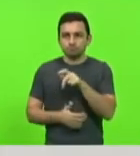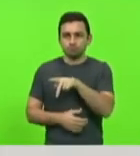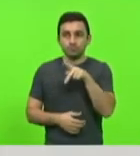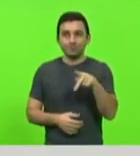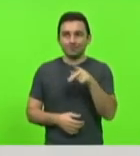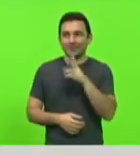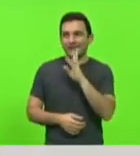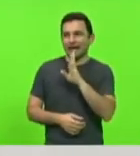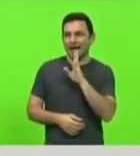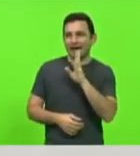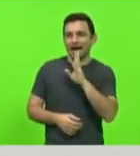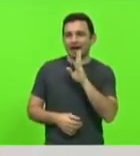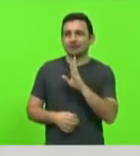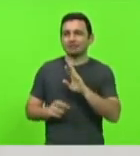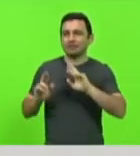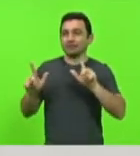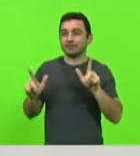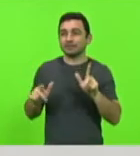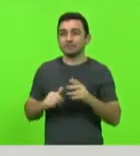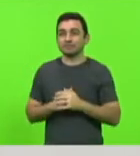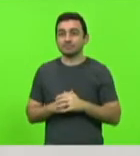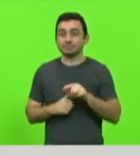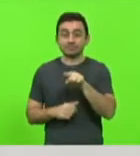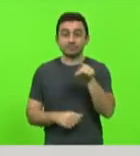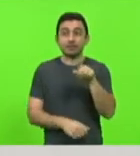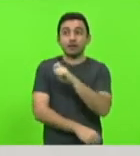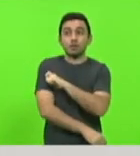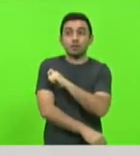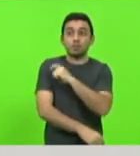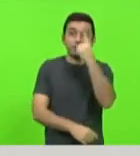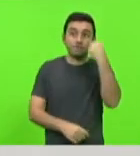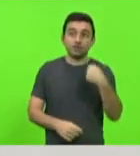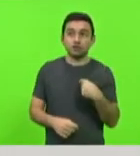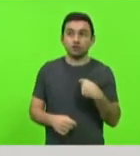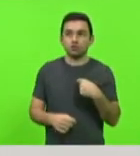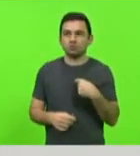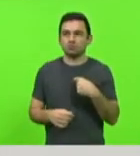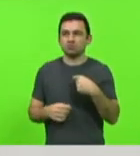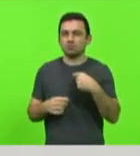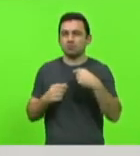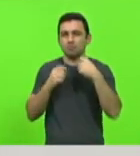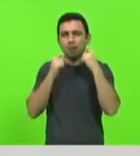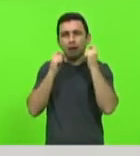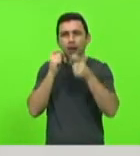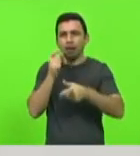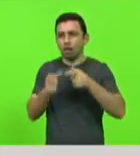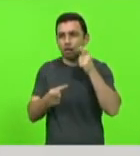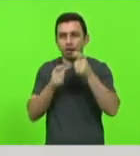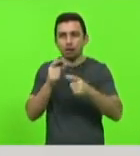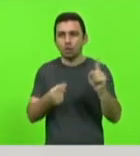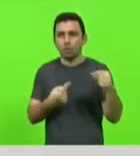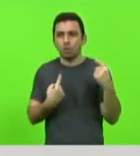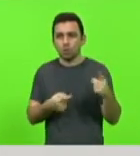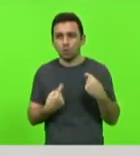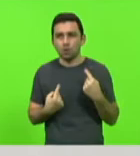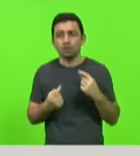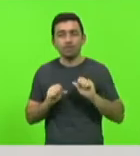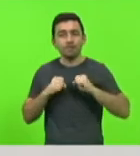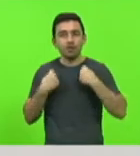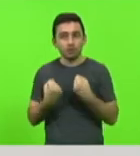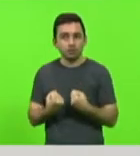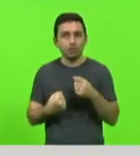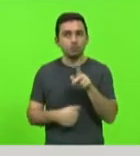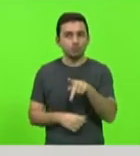né? São descolados, e esses alunos vão vir com seus perfis, muitas vezes mal educados, e eles vão vir aqui atacar e defender esse professor. Os